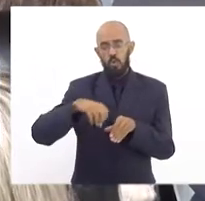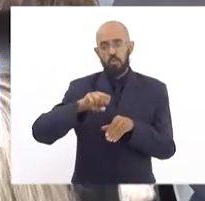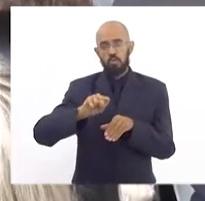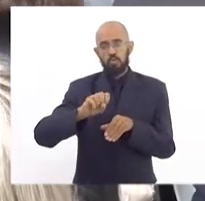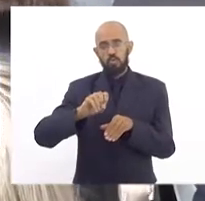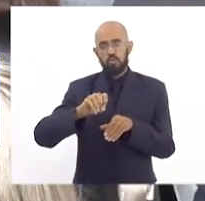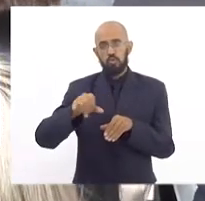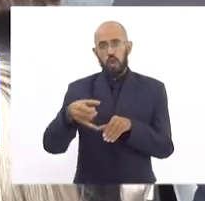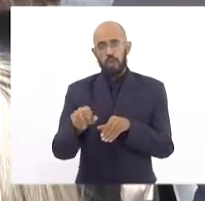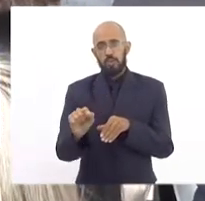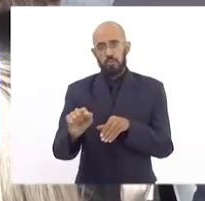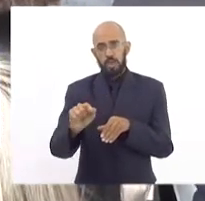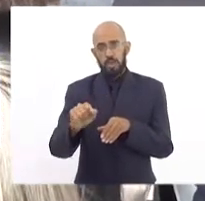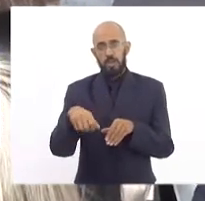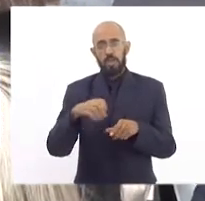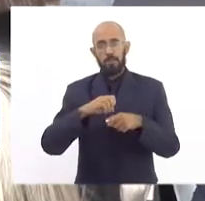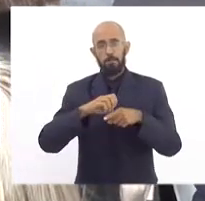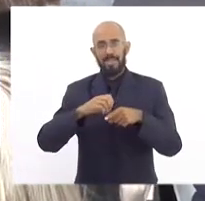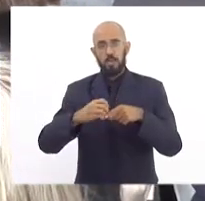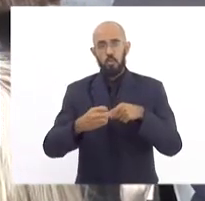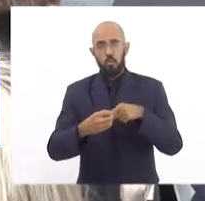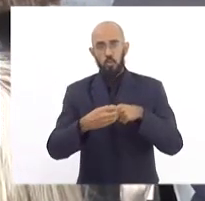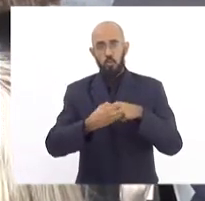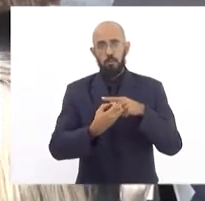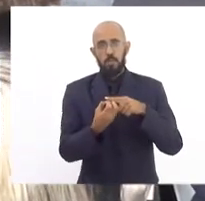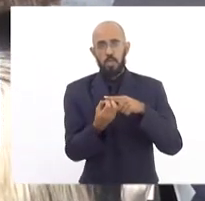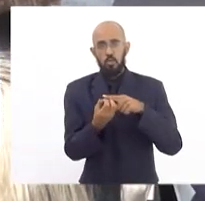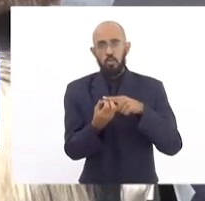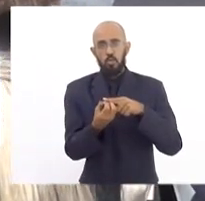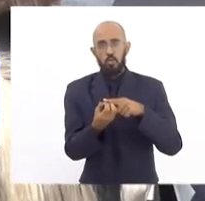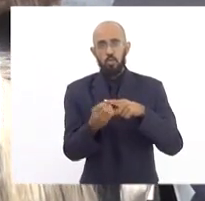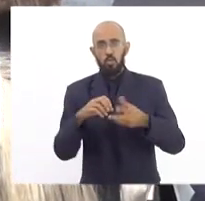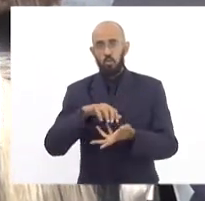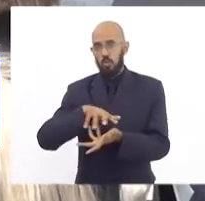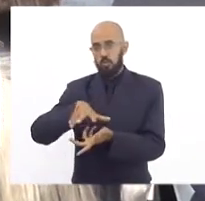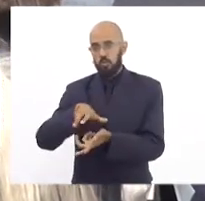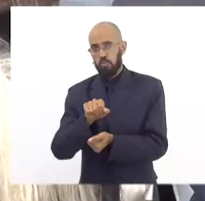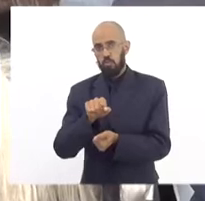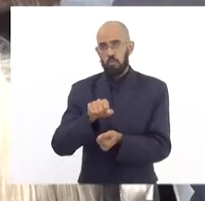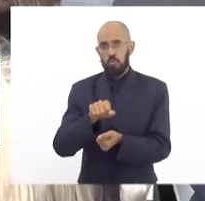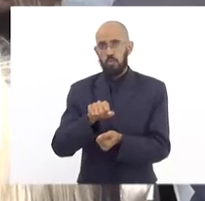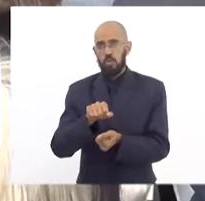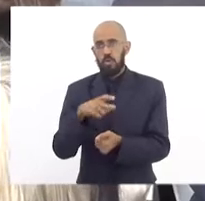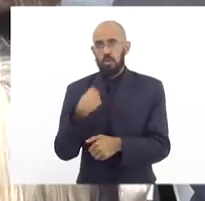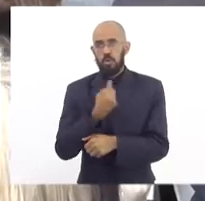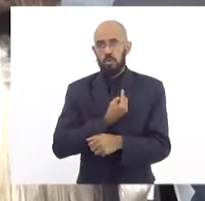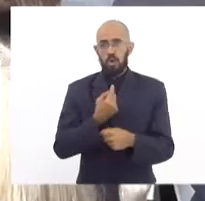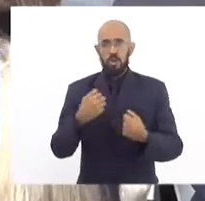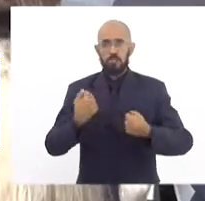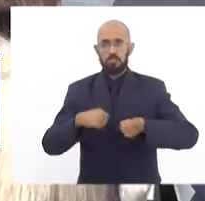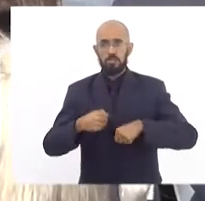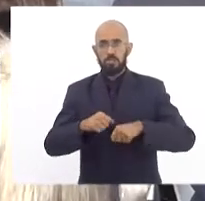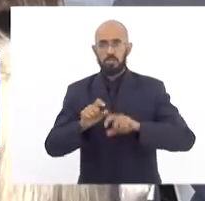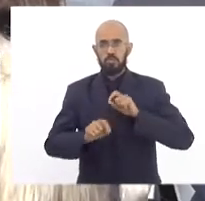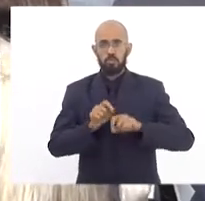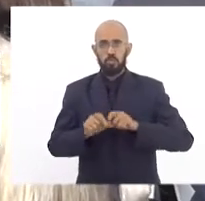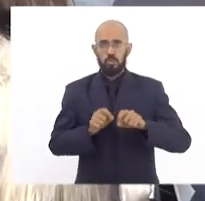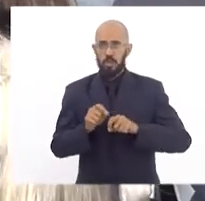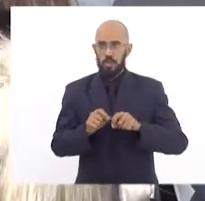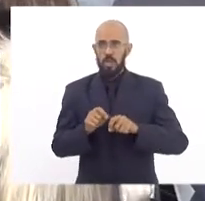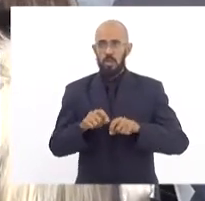maior exportador de milho do mundo. E nós estamos dependendo muito dos insumos de